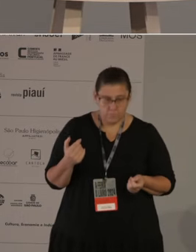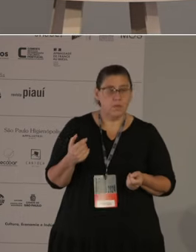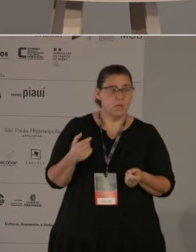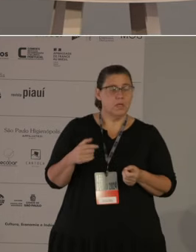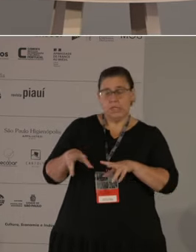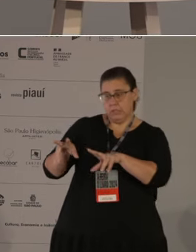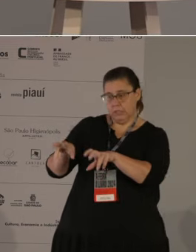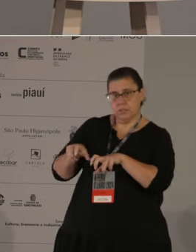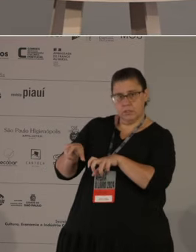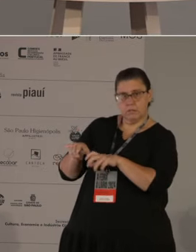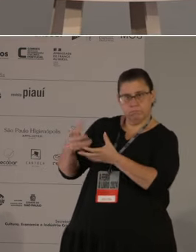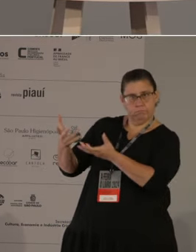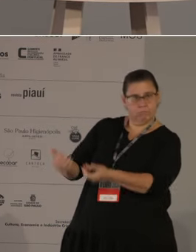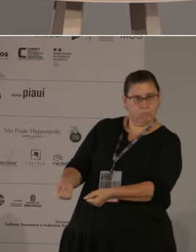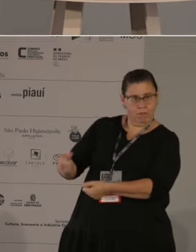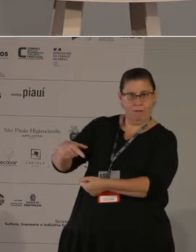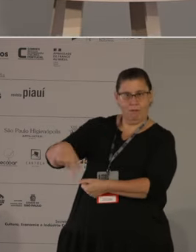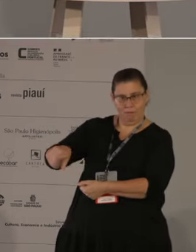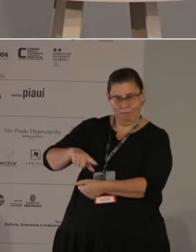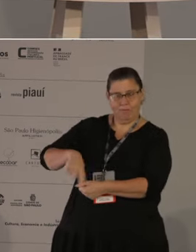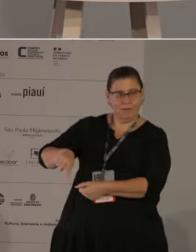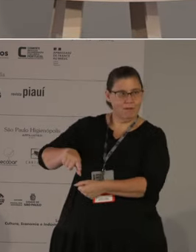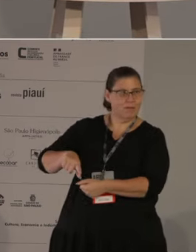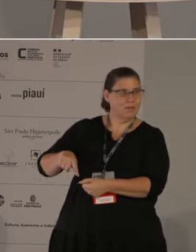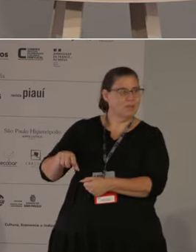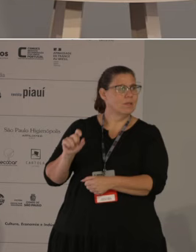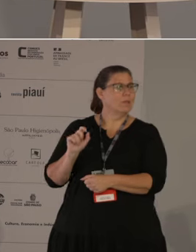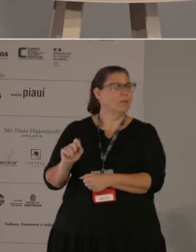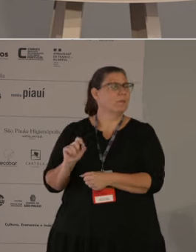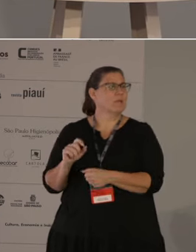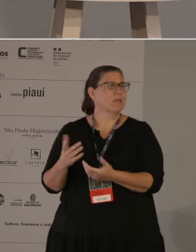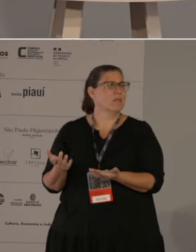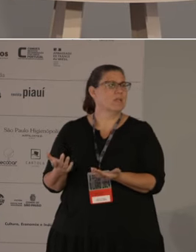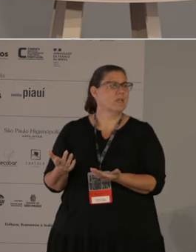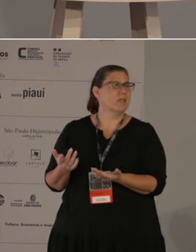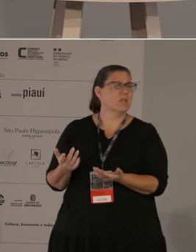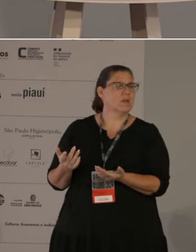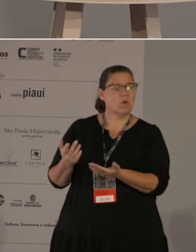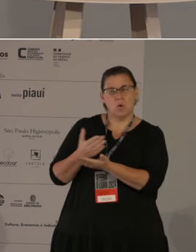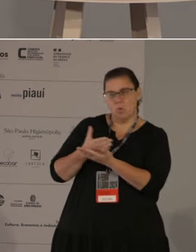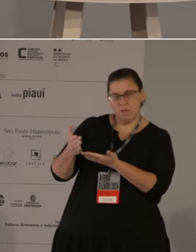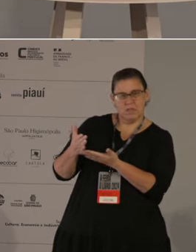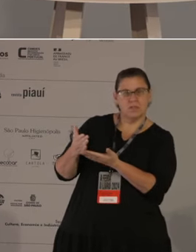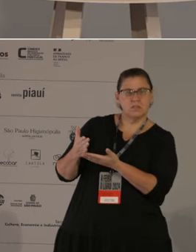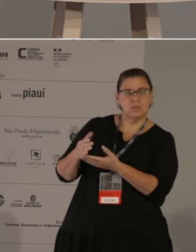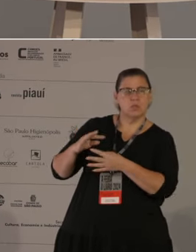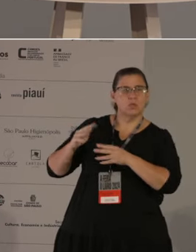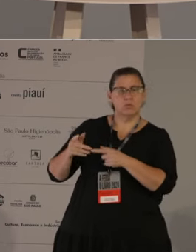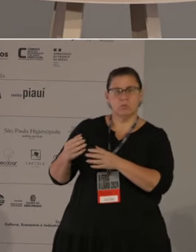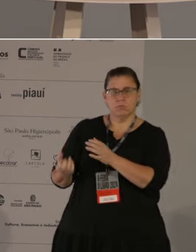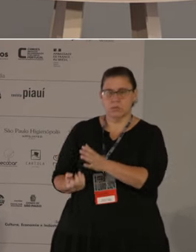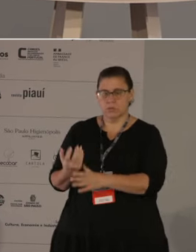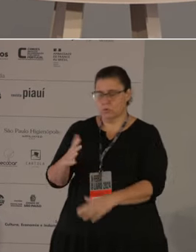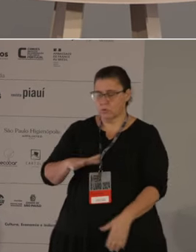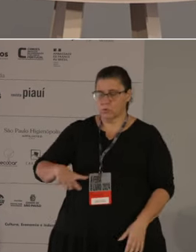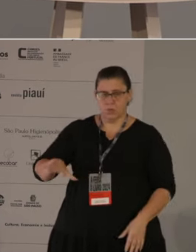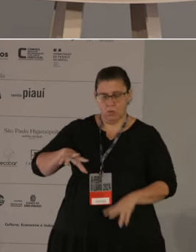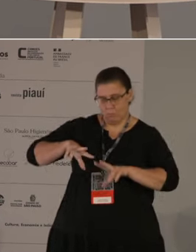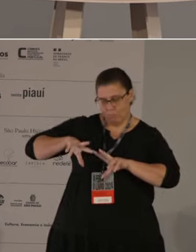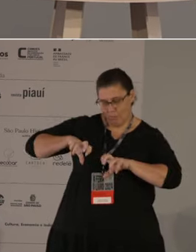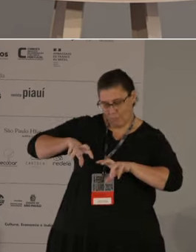o ceticismo, eles herdam a reticência do que, do, dos sítios iniciais. Então, tudo que vem dali, os arqueólogos já